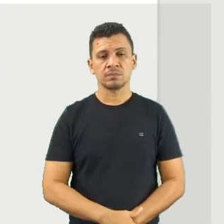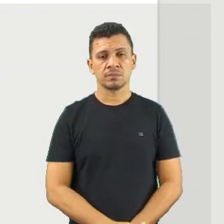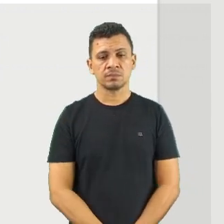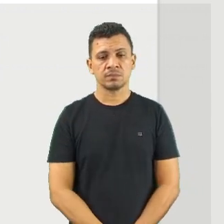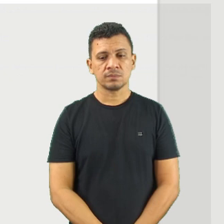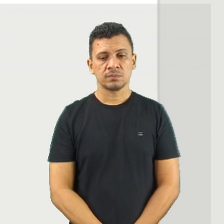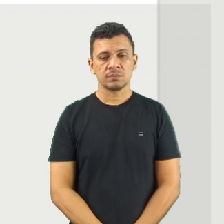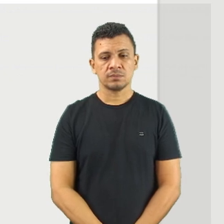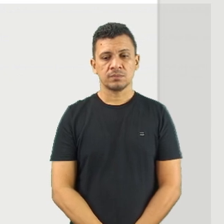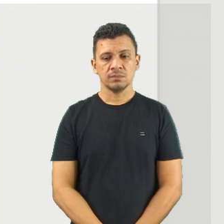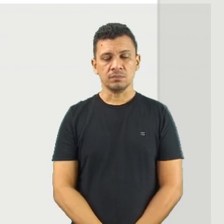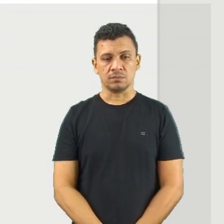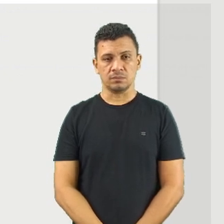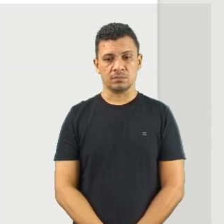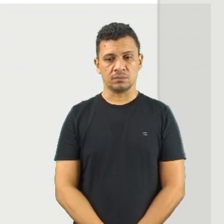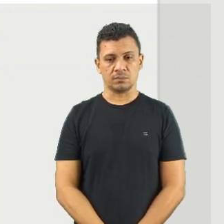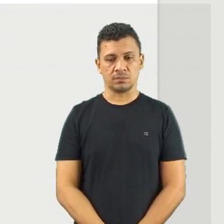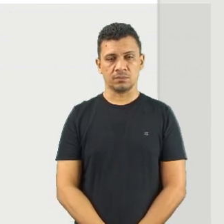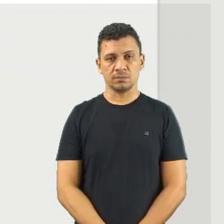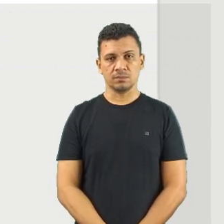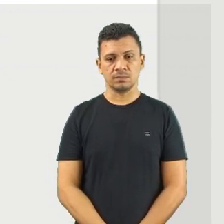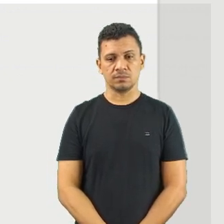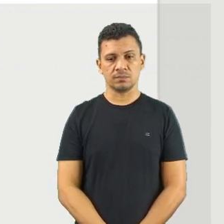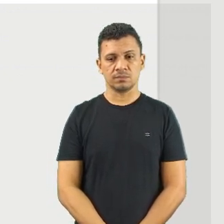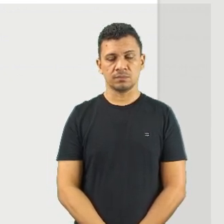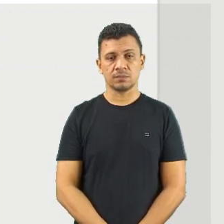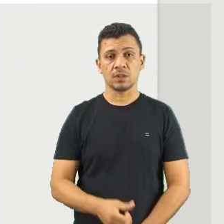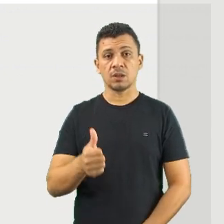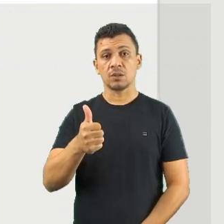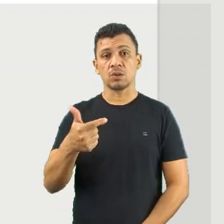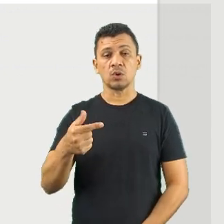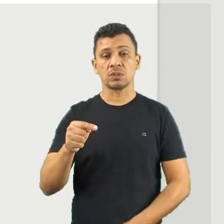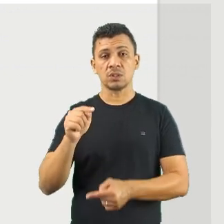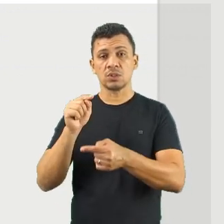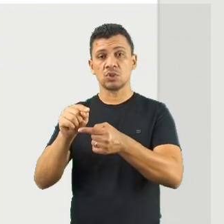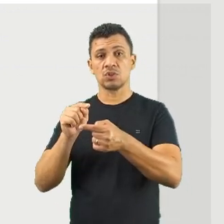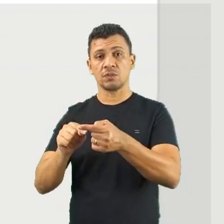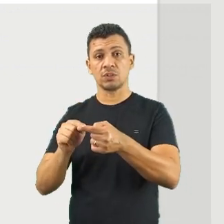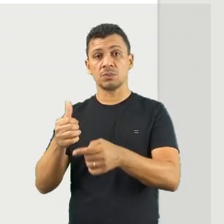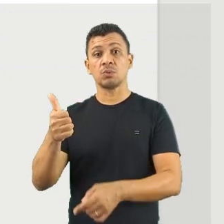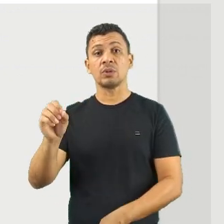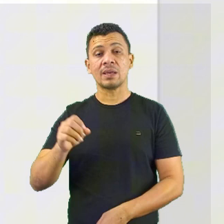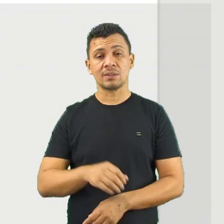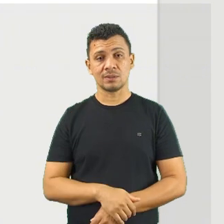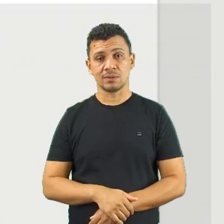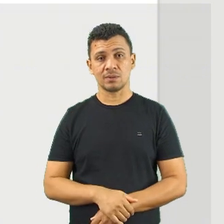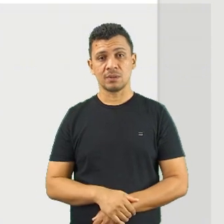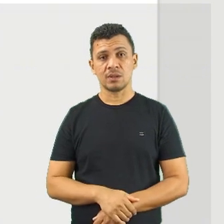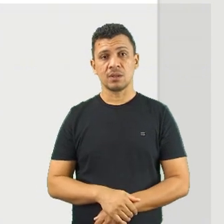12. Gente, se tu pegar o 12 e dividir por 10, vai dar 1,2, né?